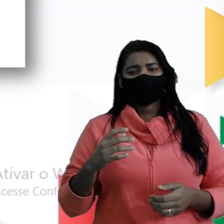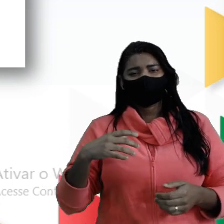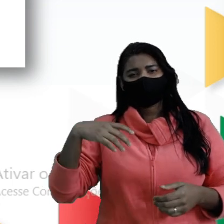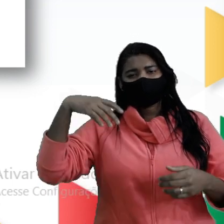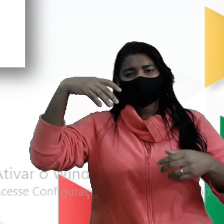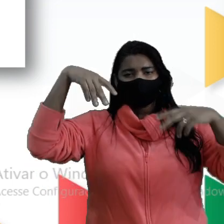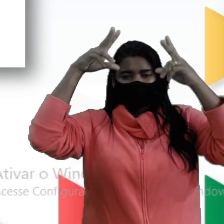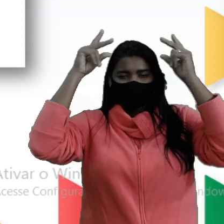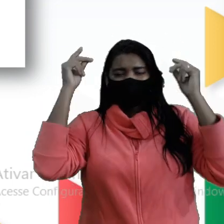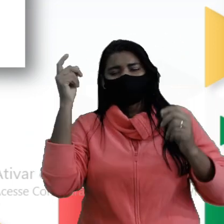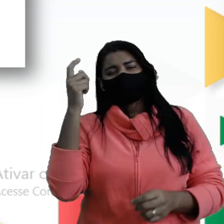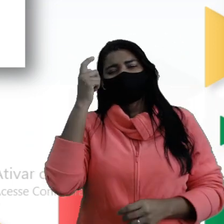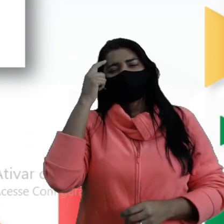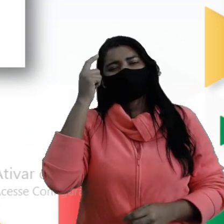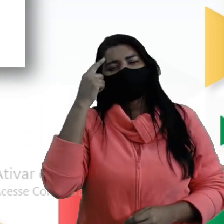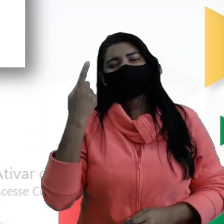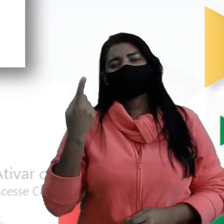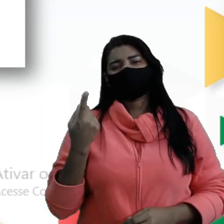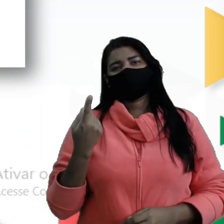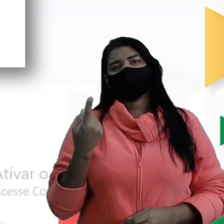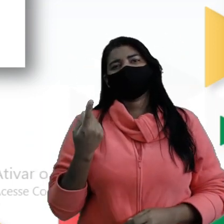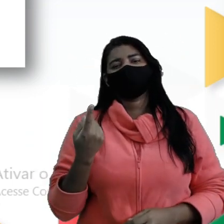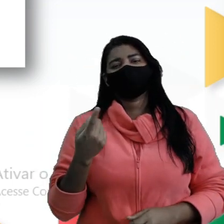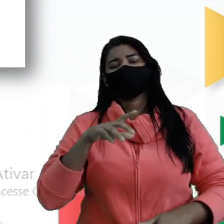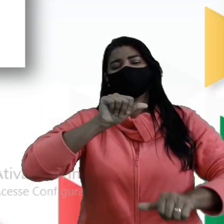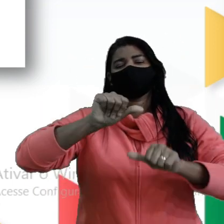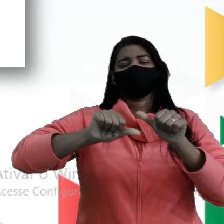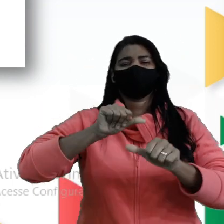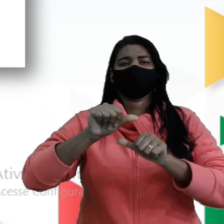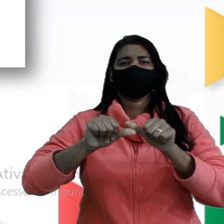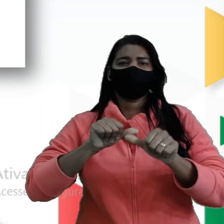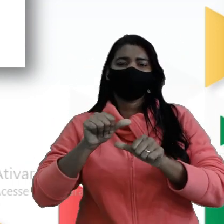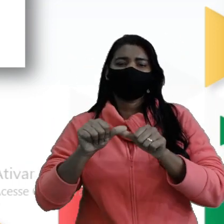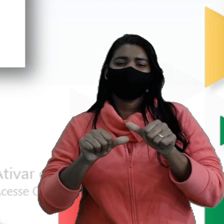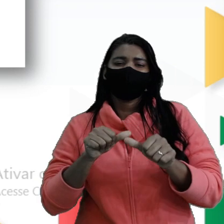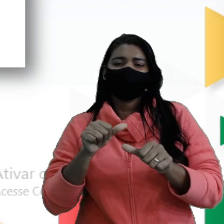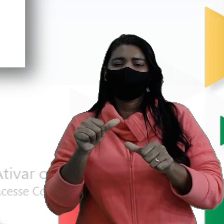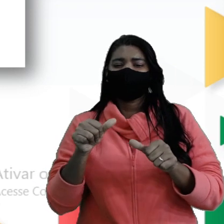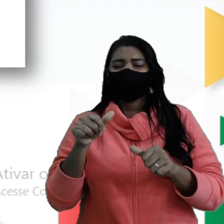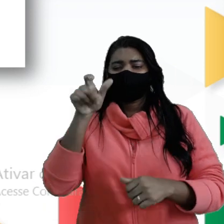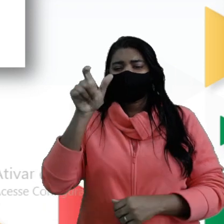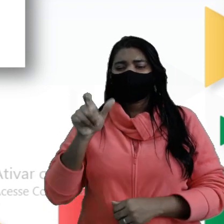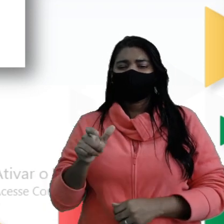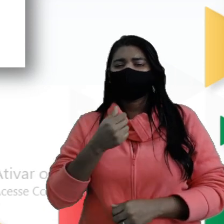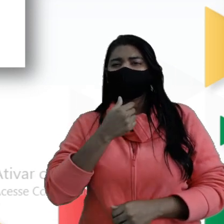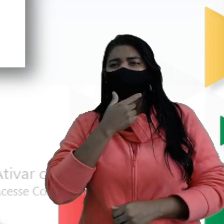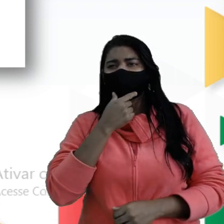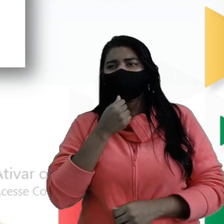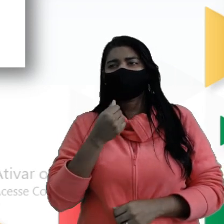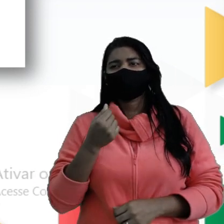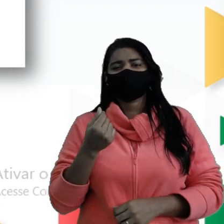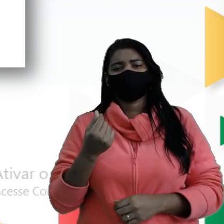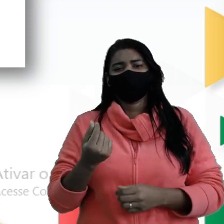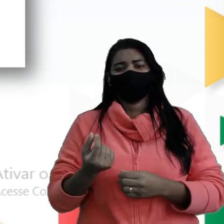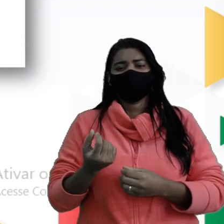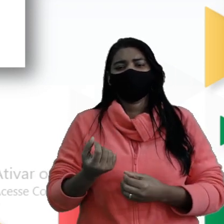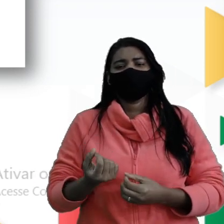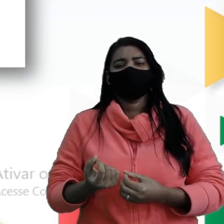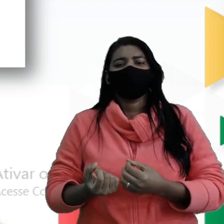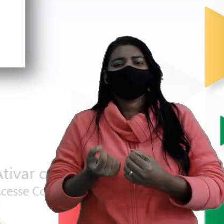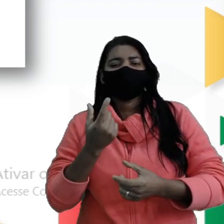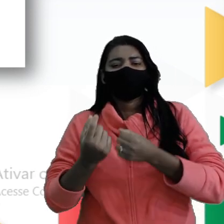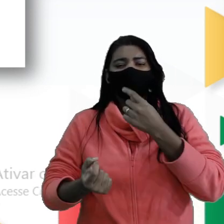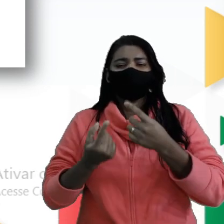bah, pensei que fosse se transformar, certo, em pipoqueiro,